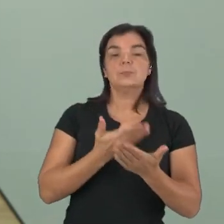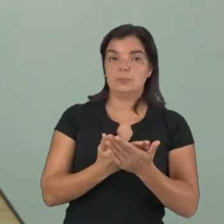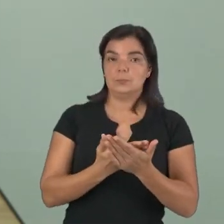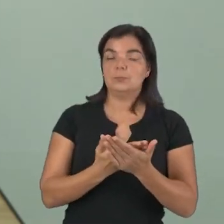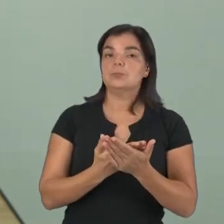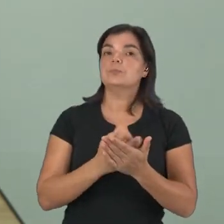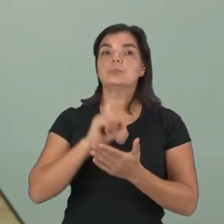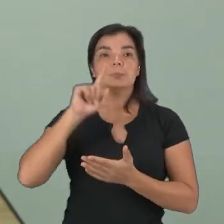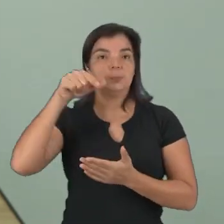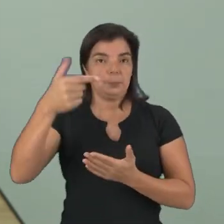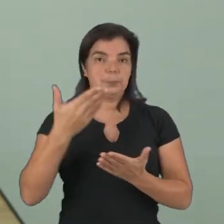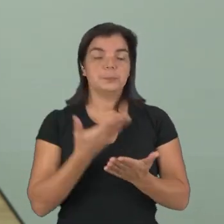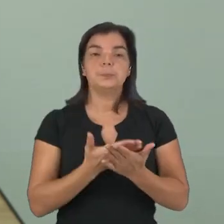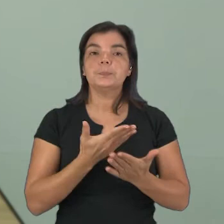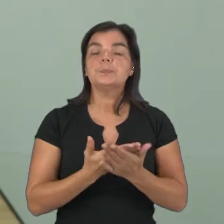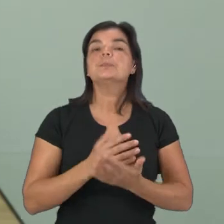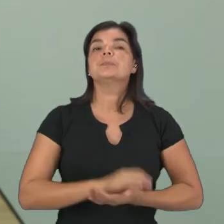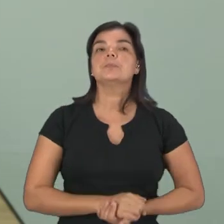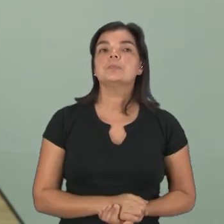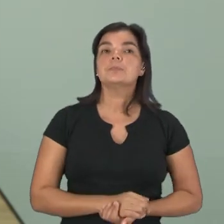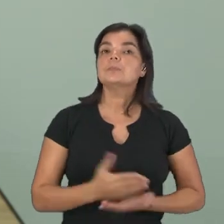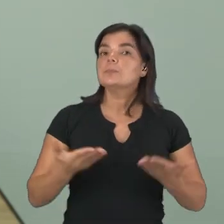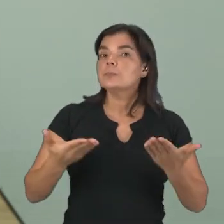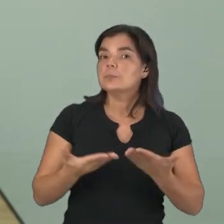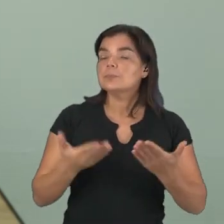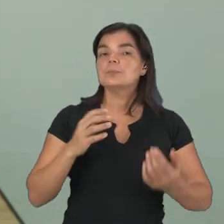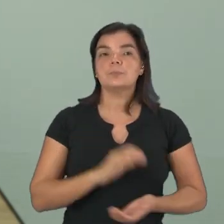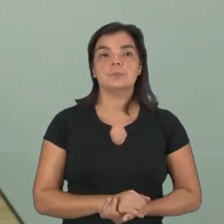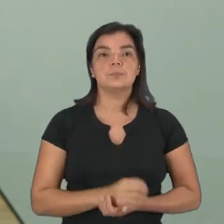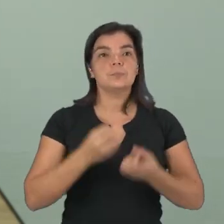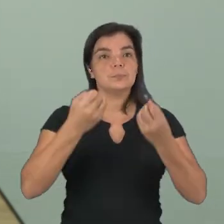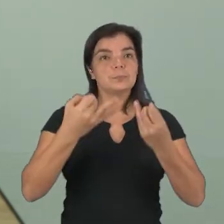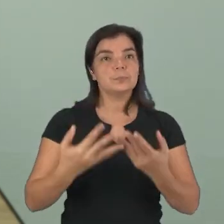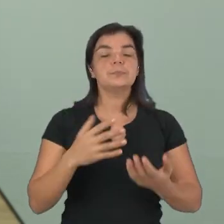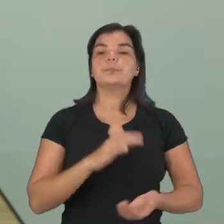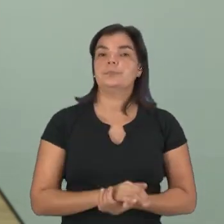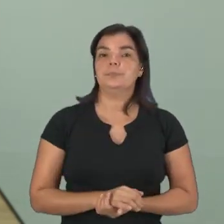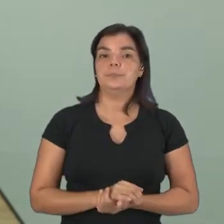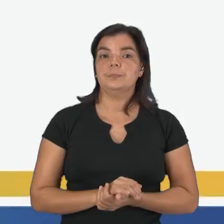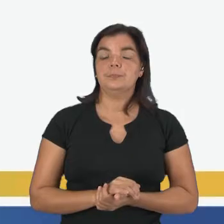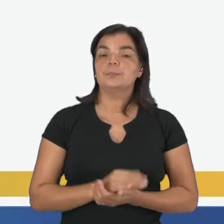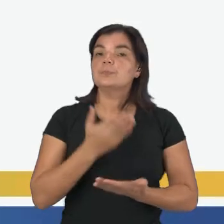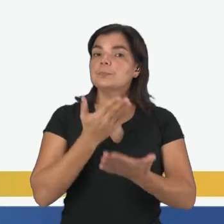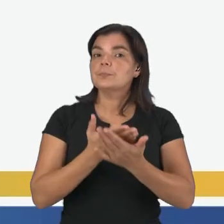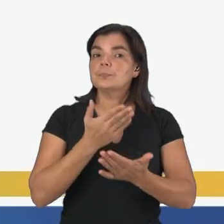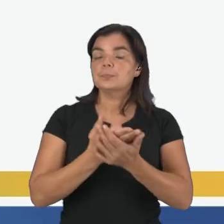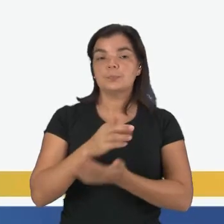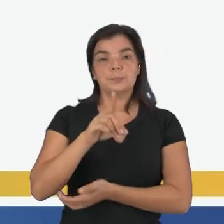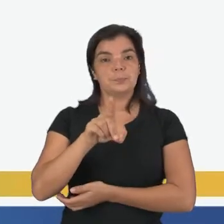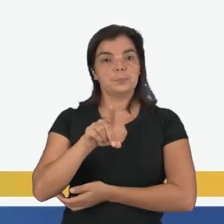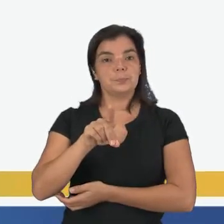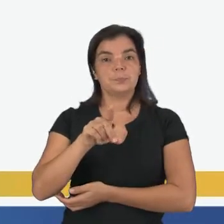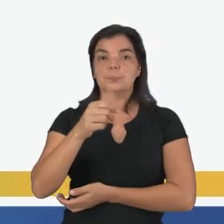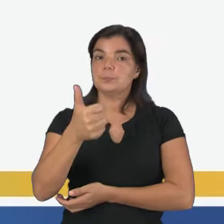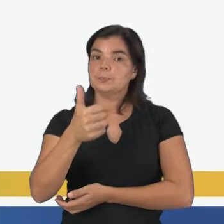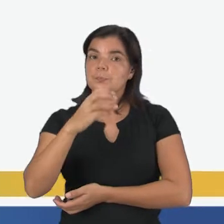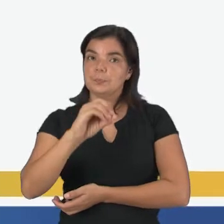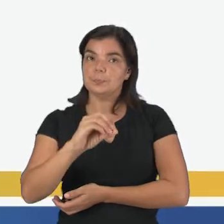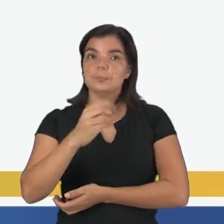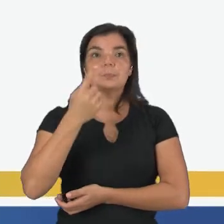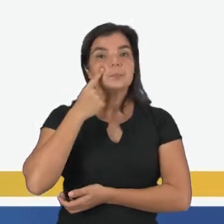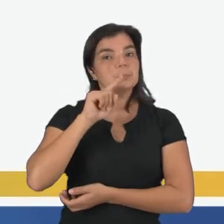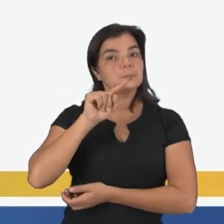em uma outra aula, em outro momento, e hoje nós vamos falar na sua forma decimal, que é esse composto por